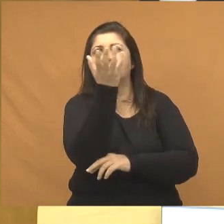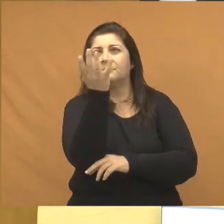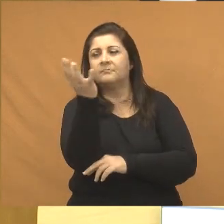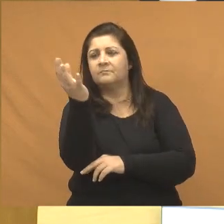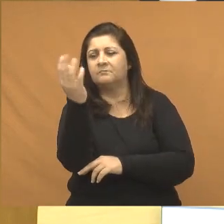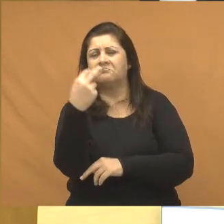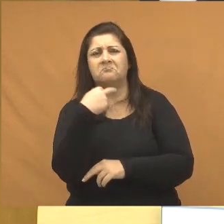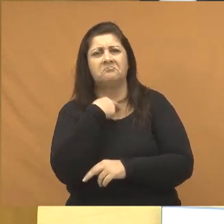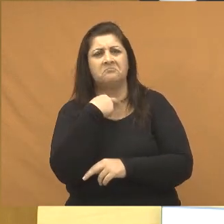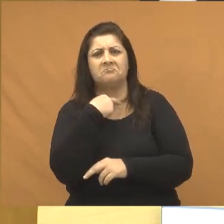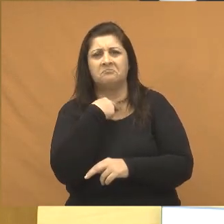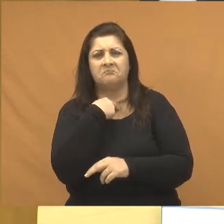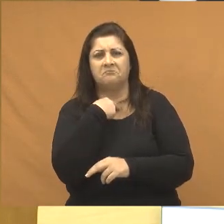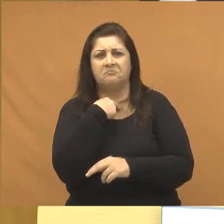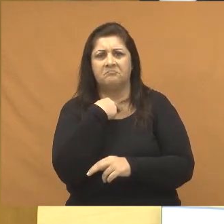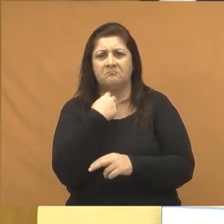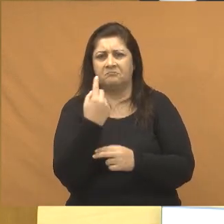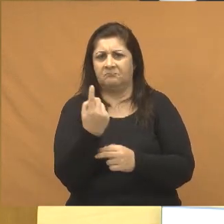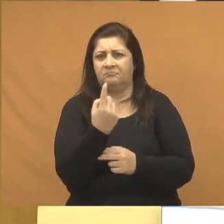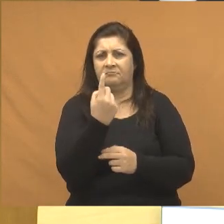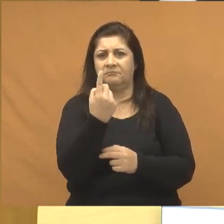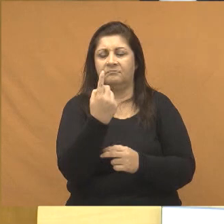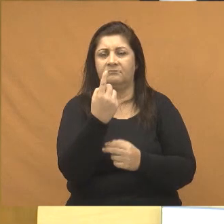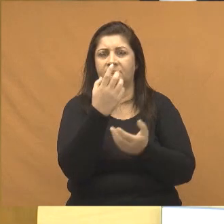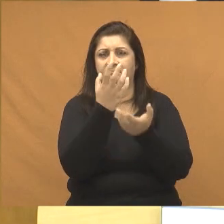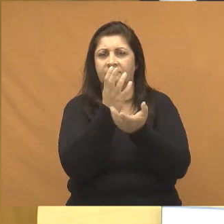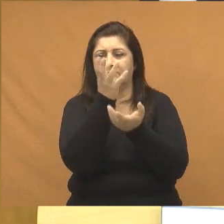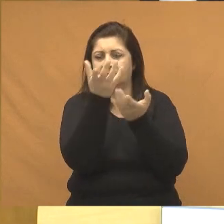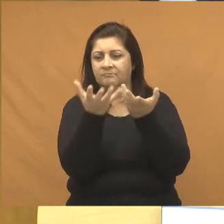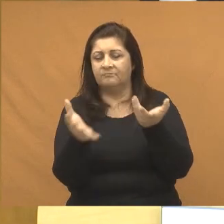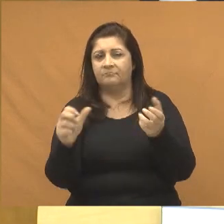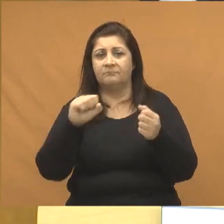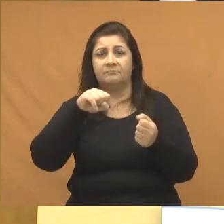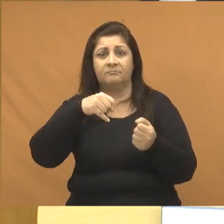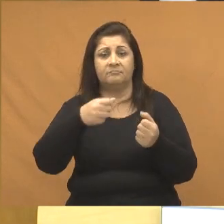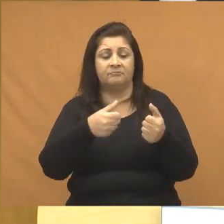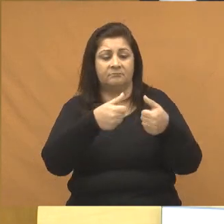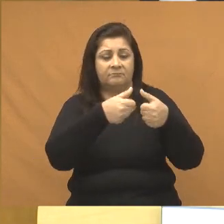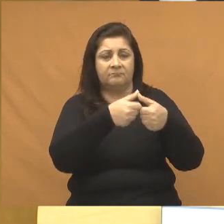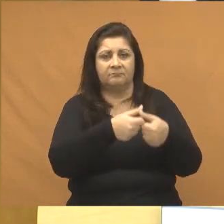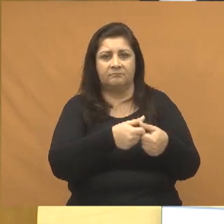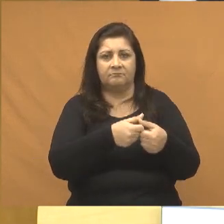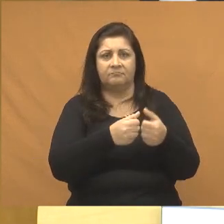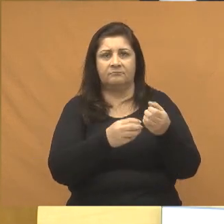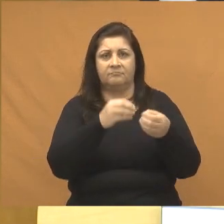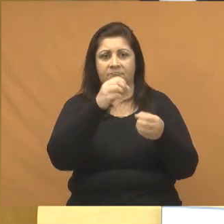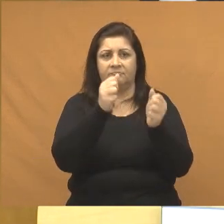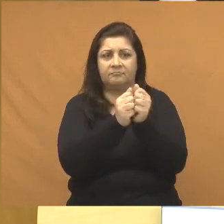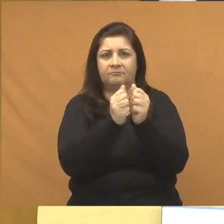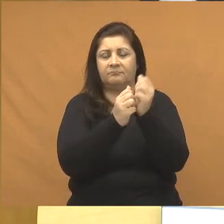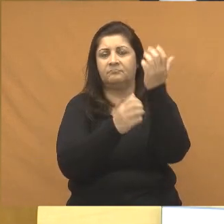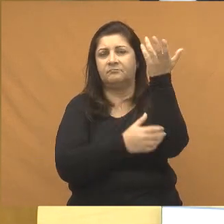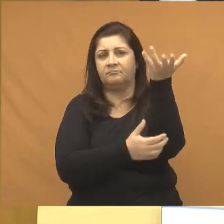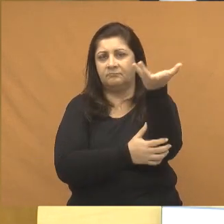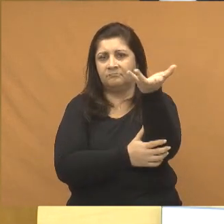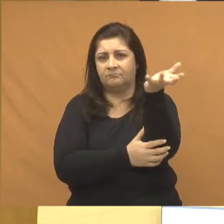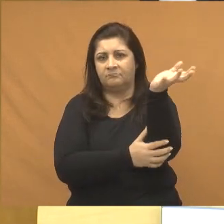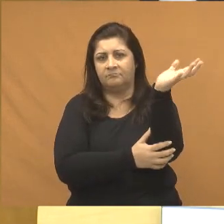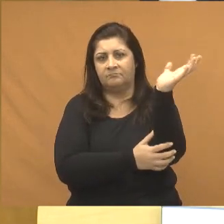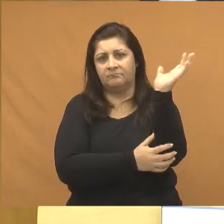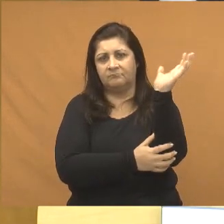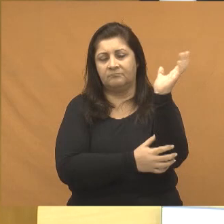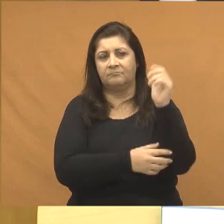pode dar frutos por si mesmo, se não permanecer na videira, assim também vós não